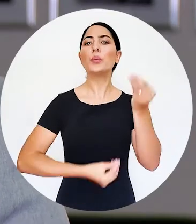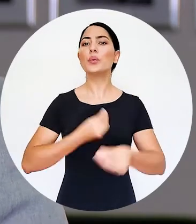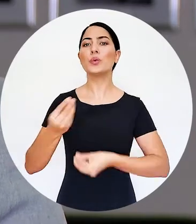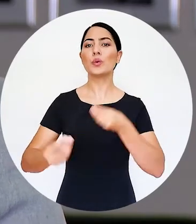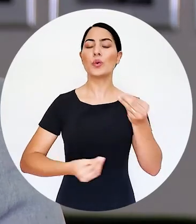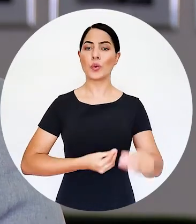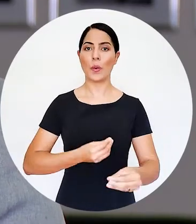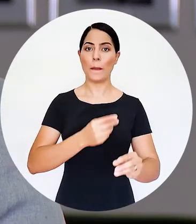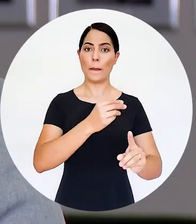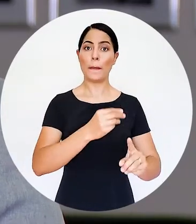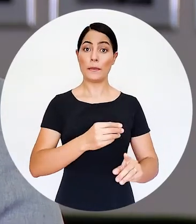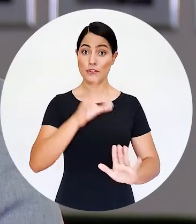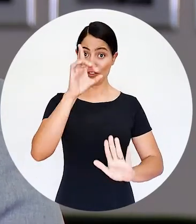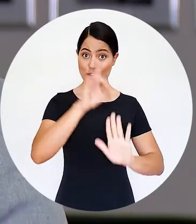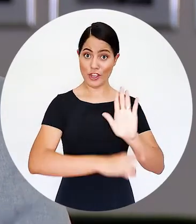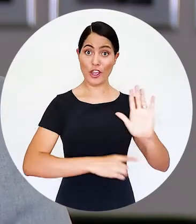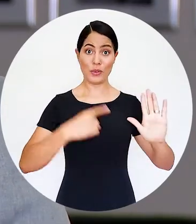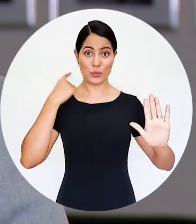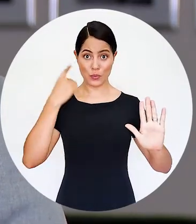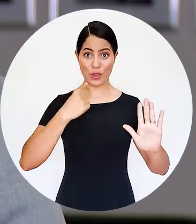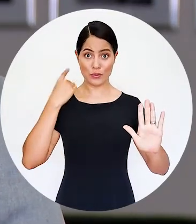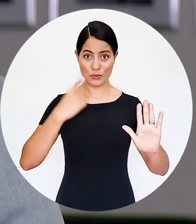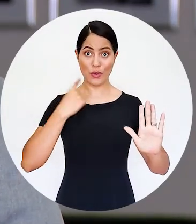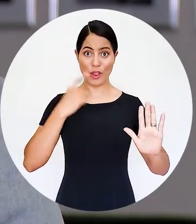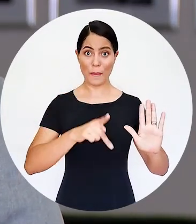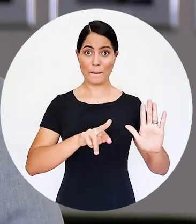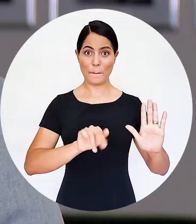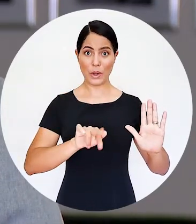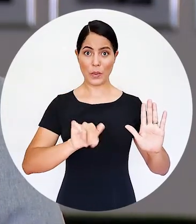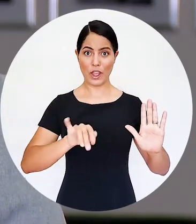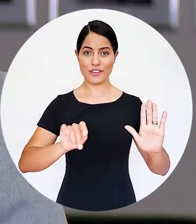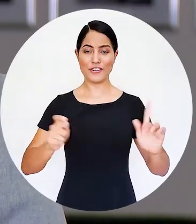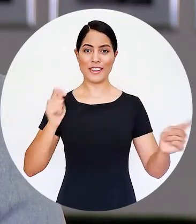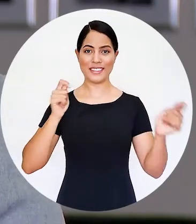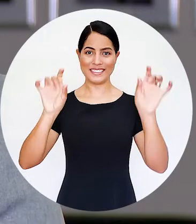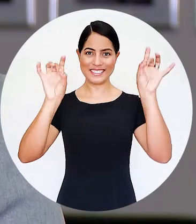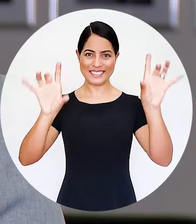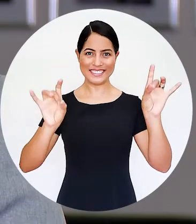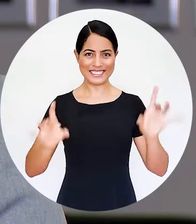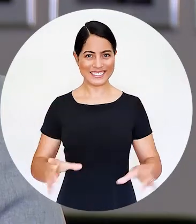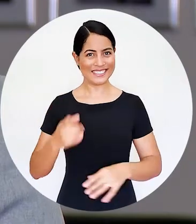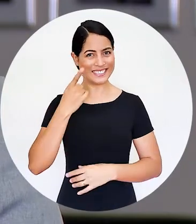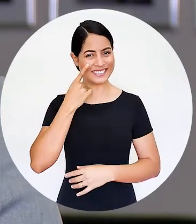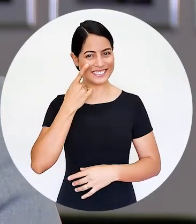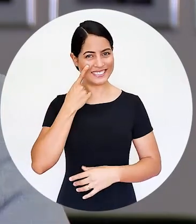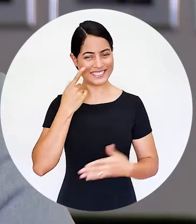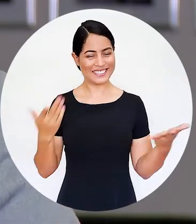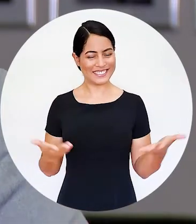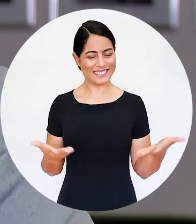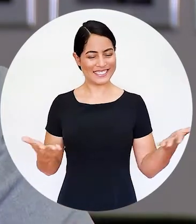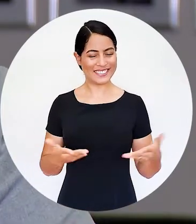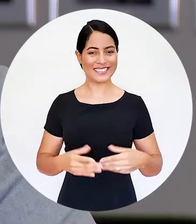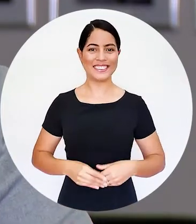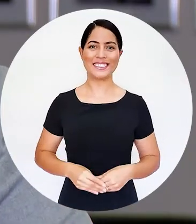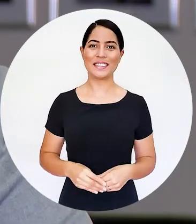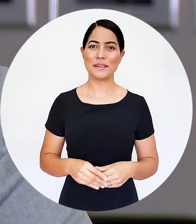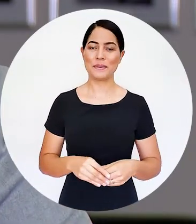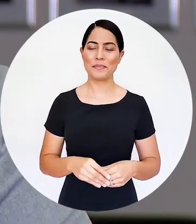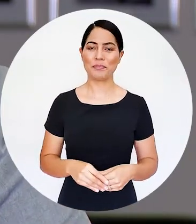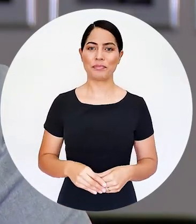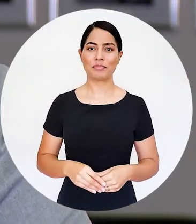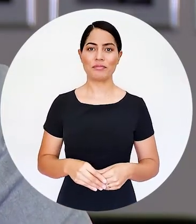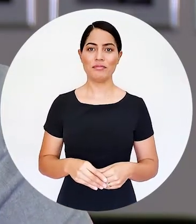agora nós vamos falar sobre as prerrogativas da advocacia uma entrevista especial que você